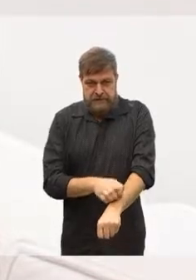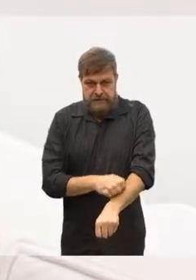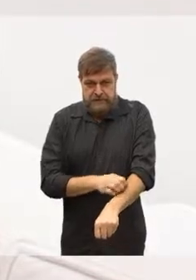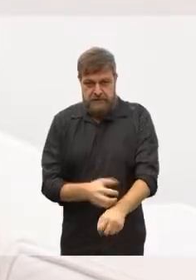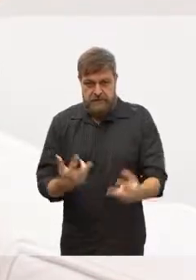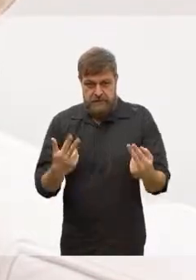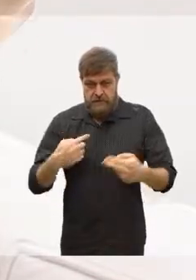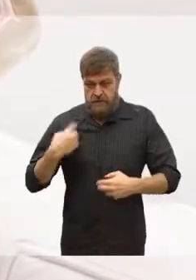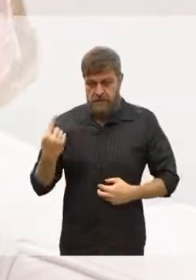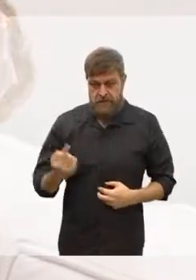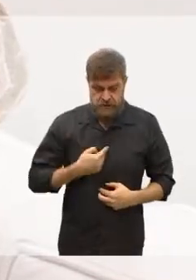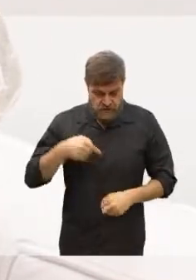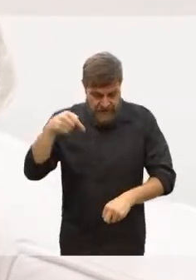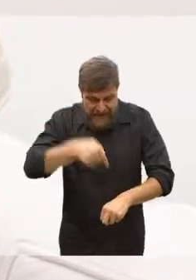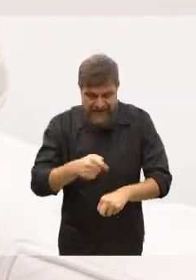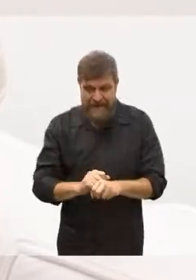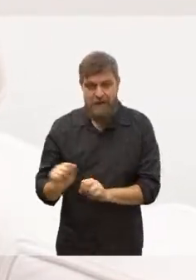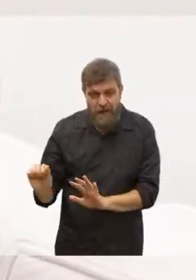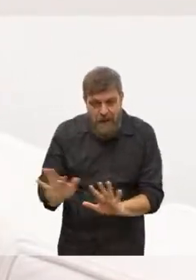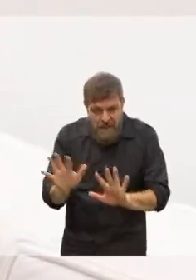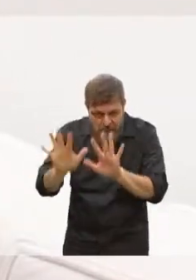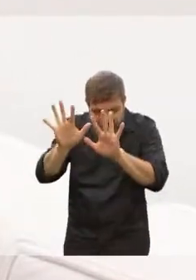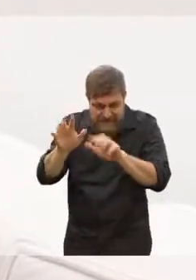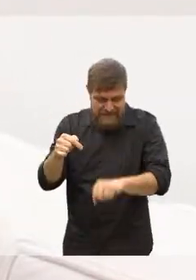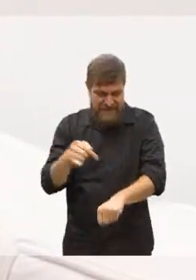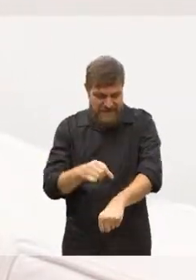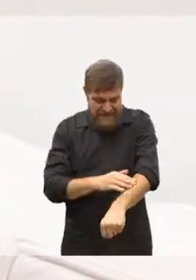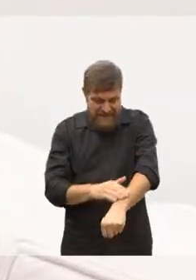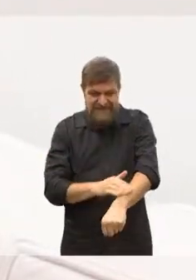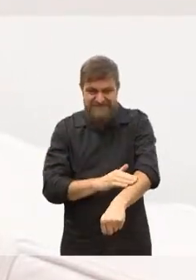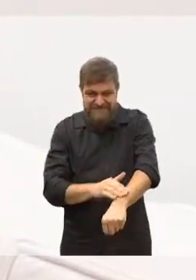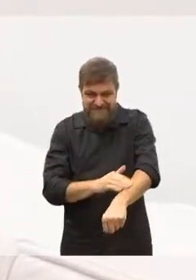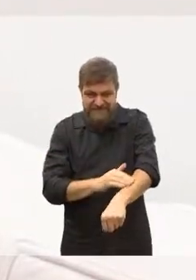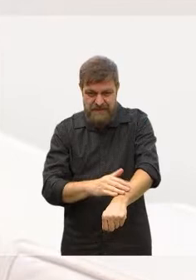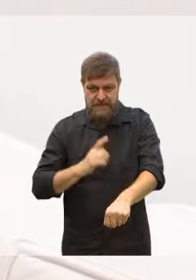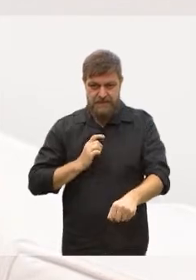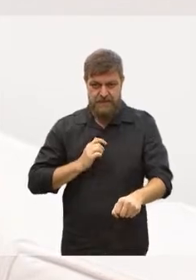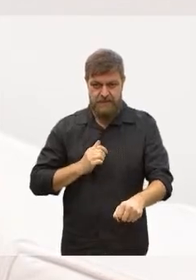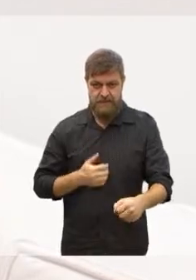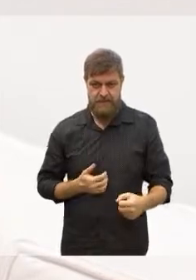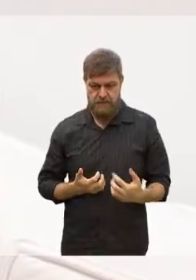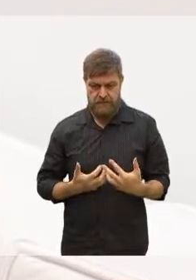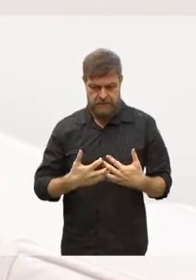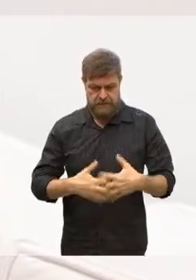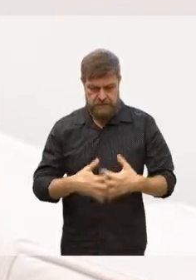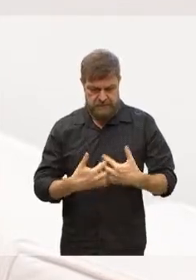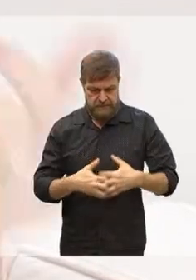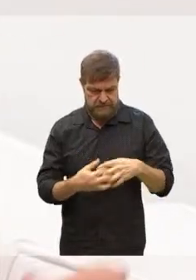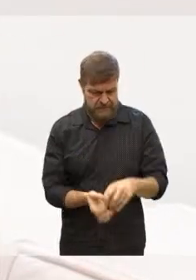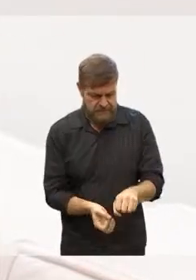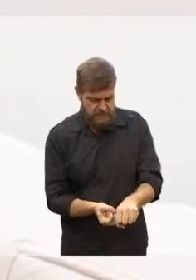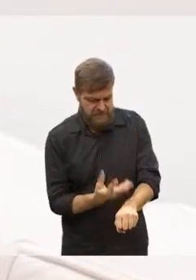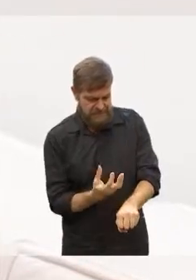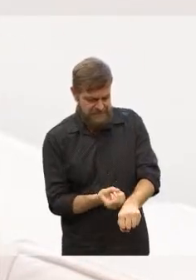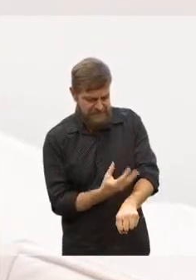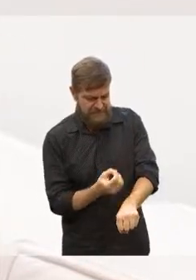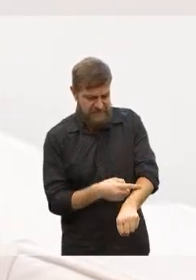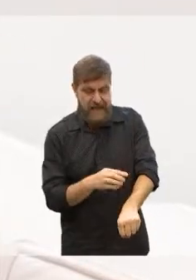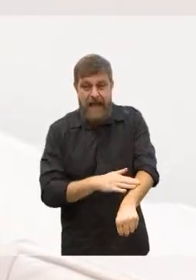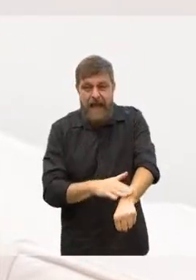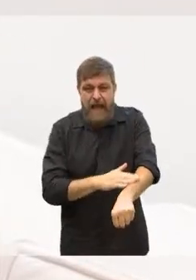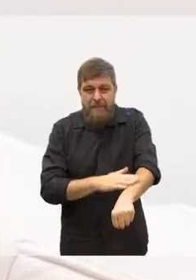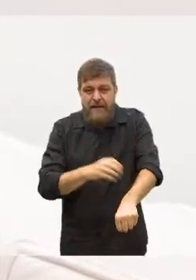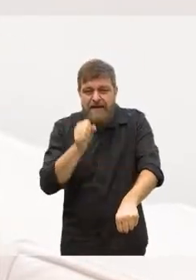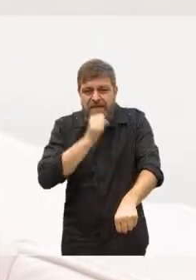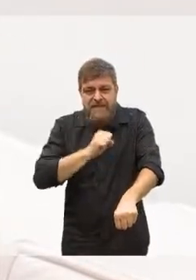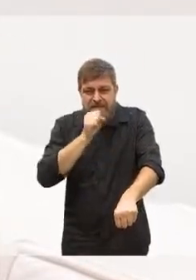se agentes poluentes penetrassem na pele. O nosso organismo libera radicais livres e vem o envelhecimento